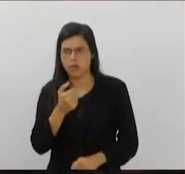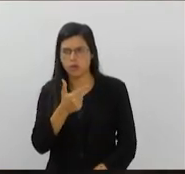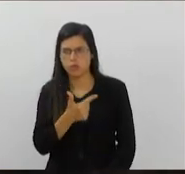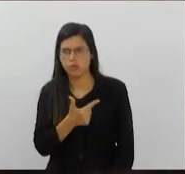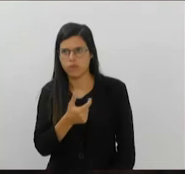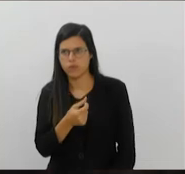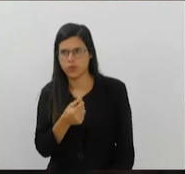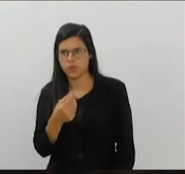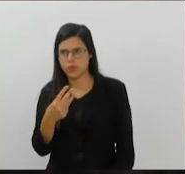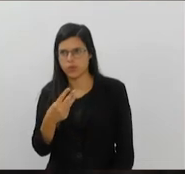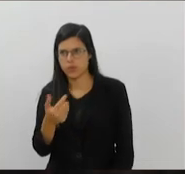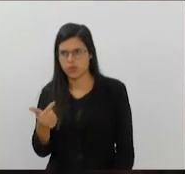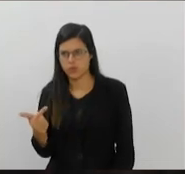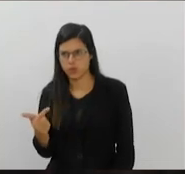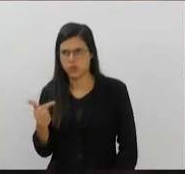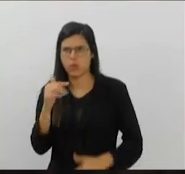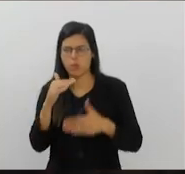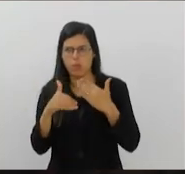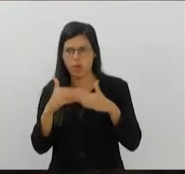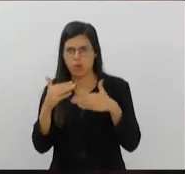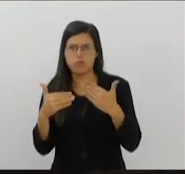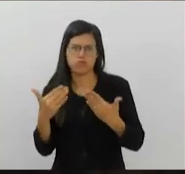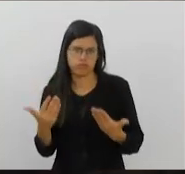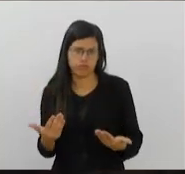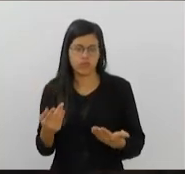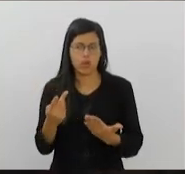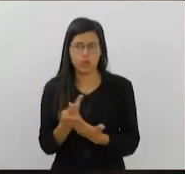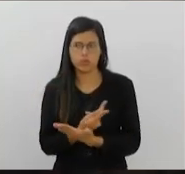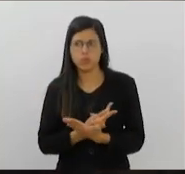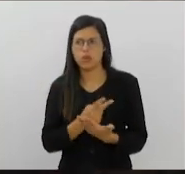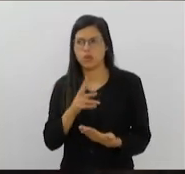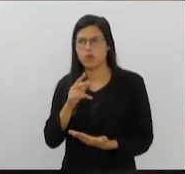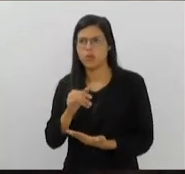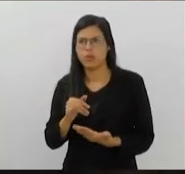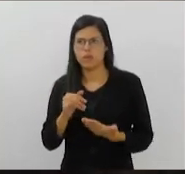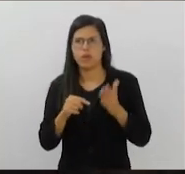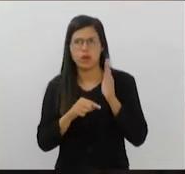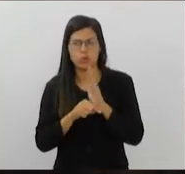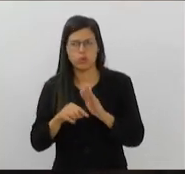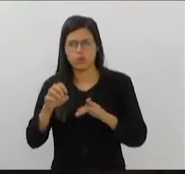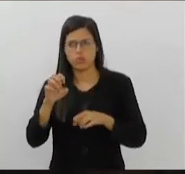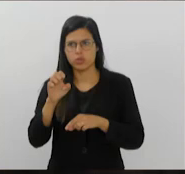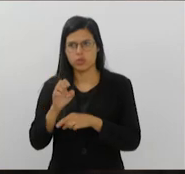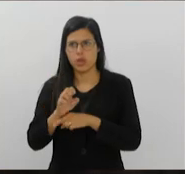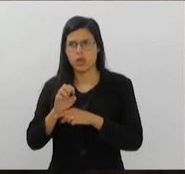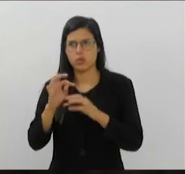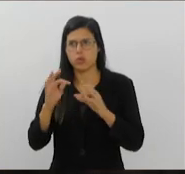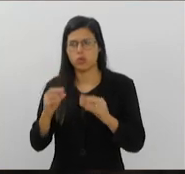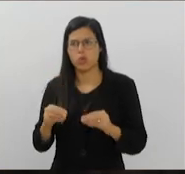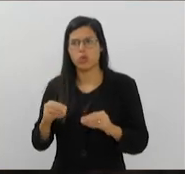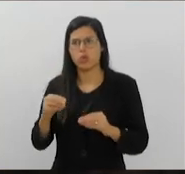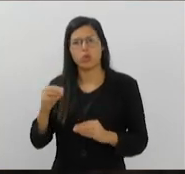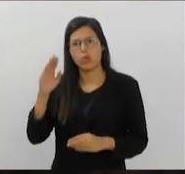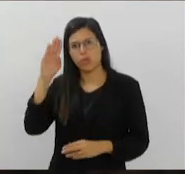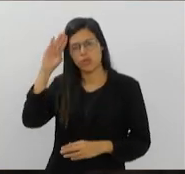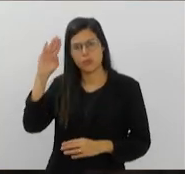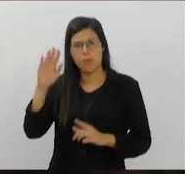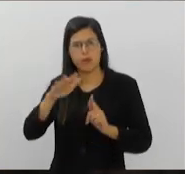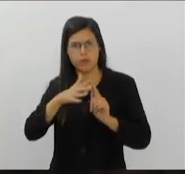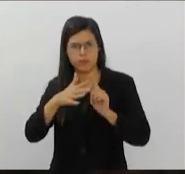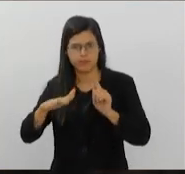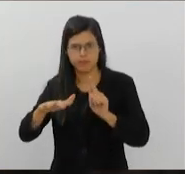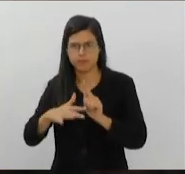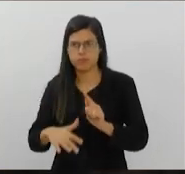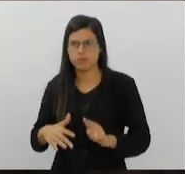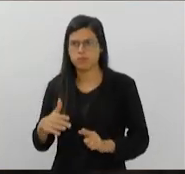2032. Então, é um processo que está em andamento, né, e que vai beneficiar o Estado como um todo, e principalmente a nossa Baía de Guanabara. Então,